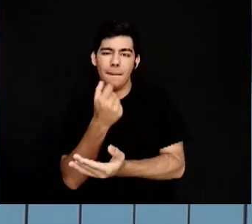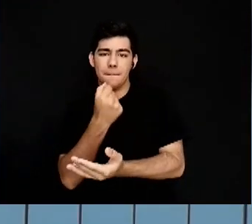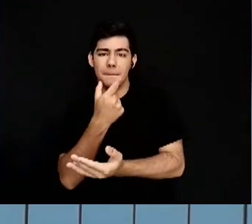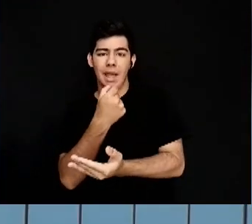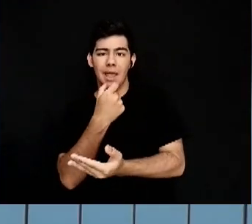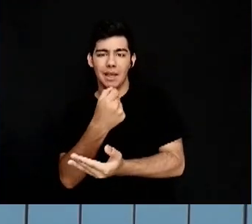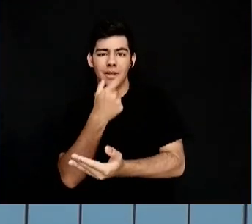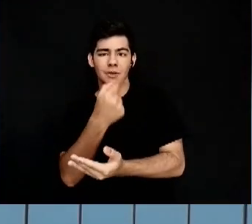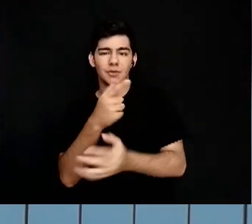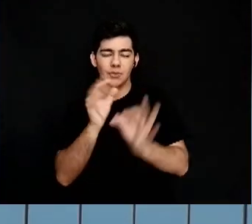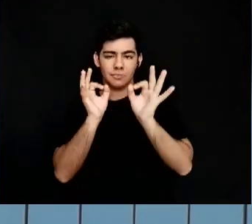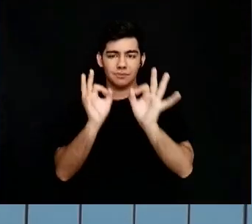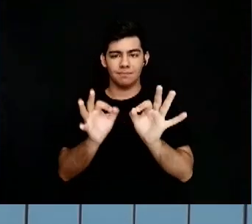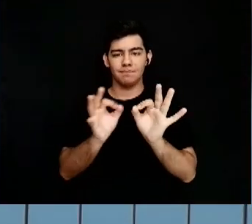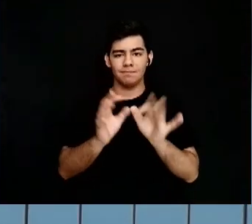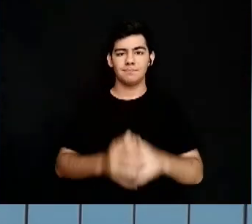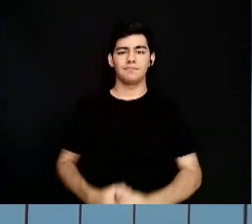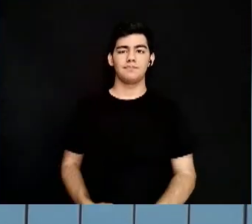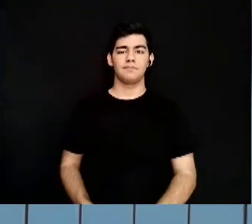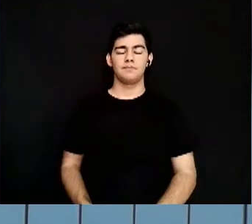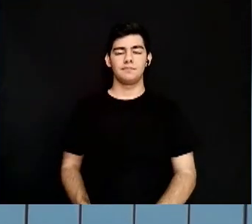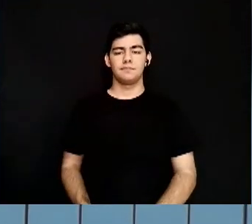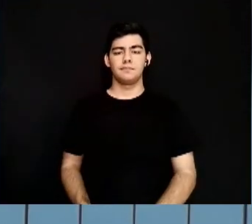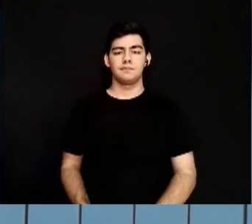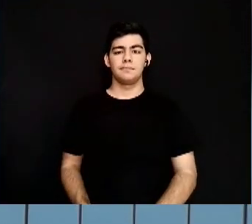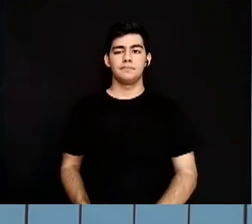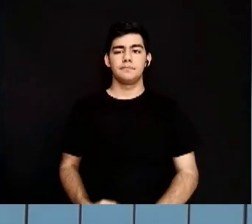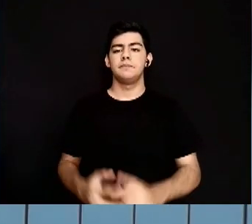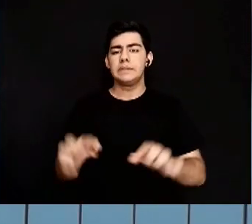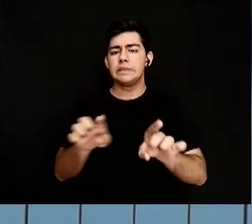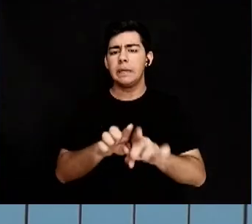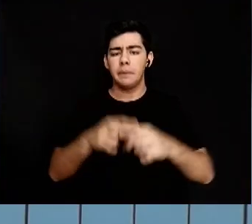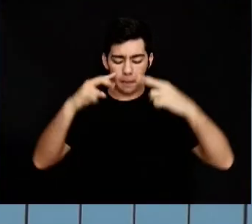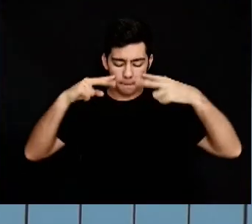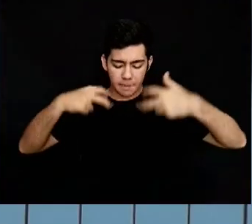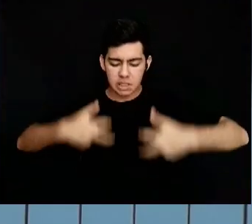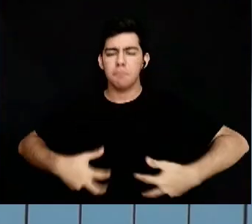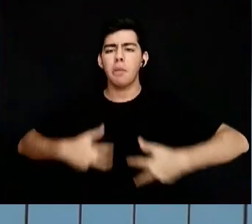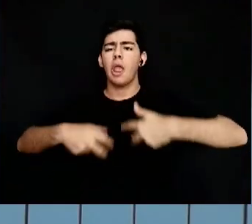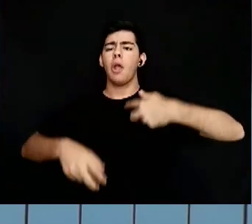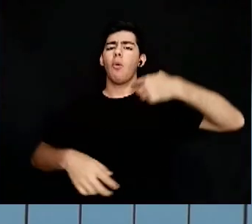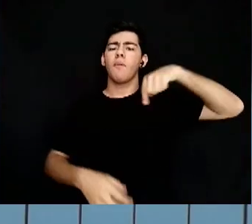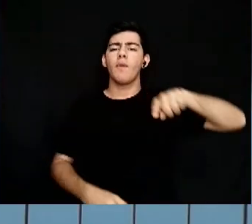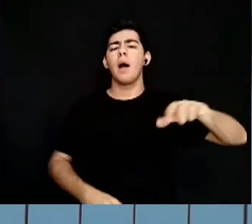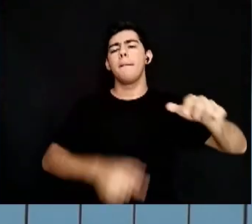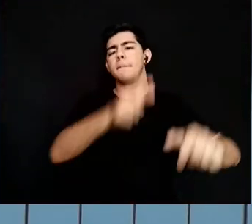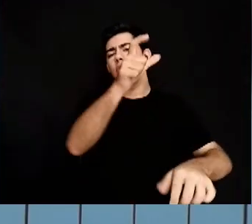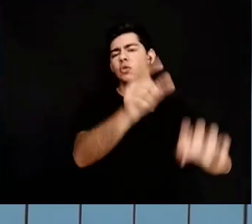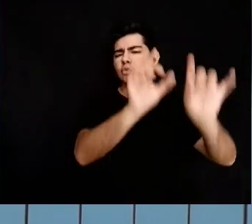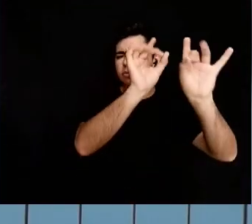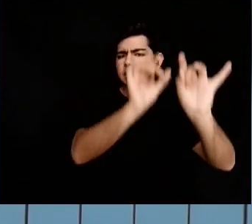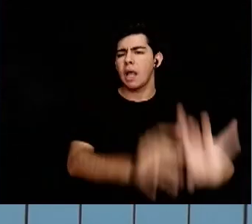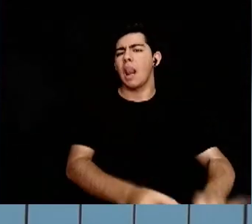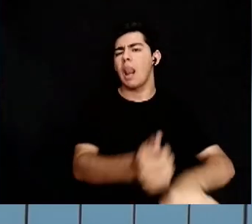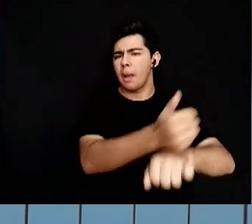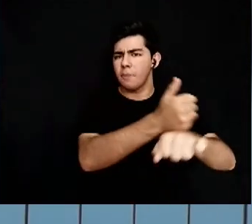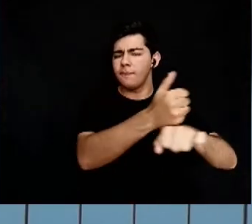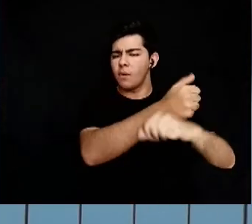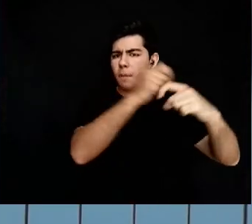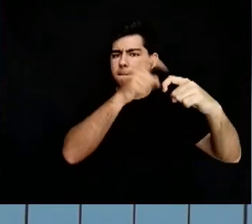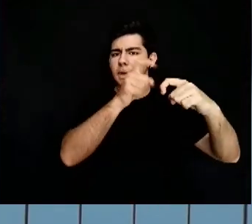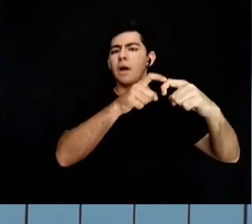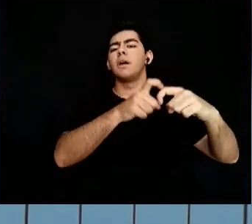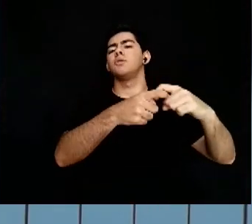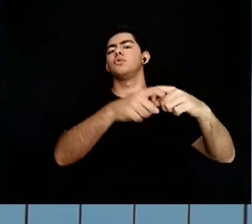feito então, a partir do momento do sinal de alerta, a procura com um especialista, passar por esse exame, fazer